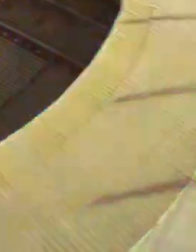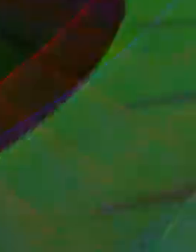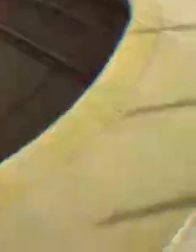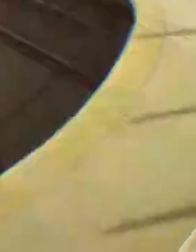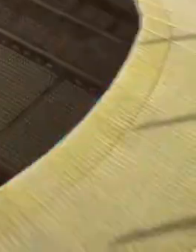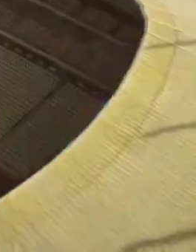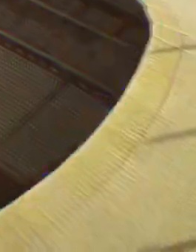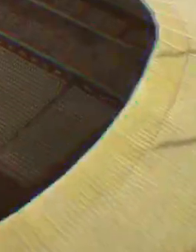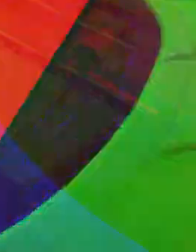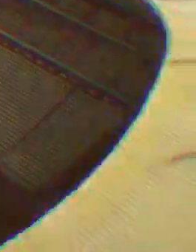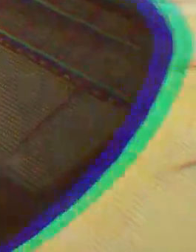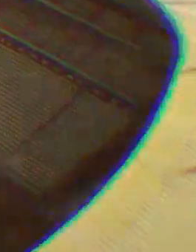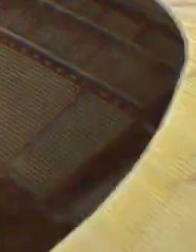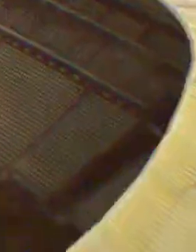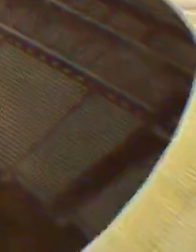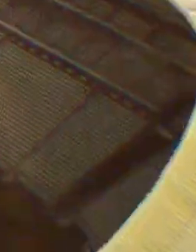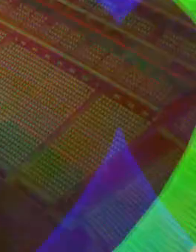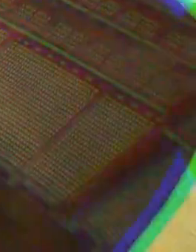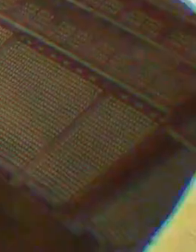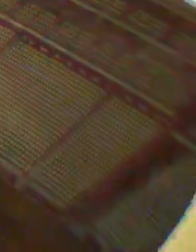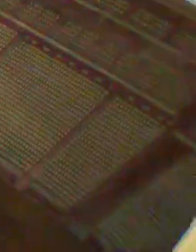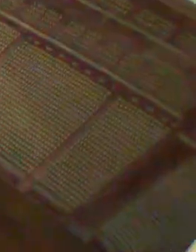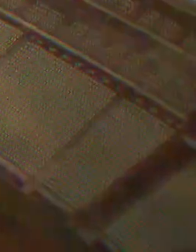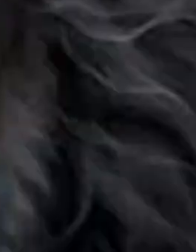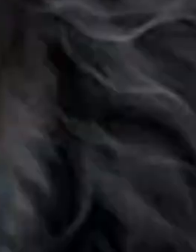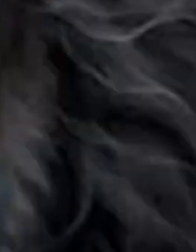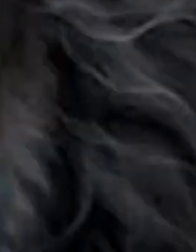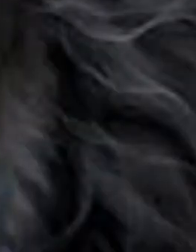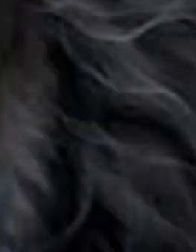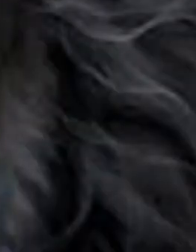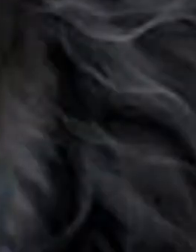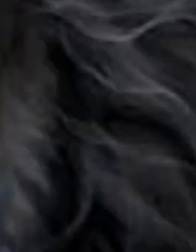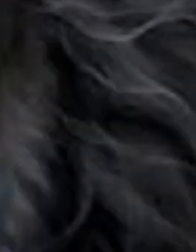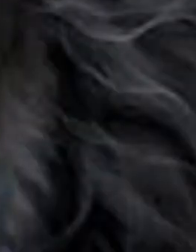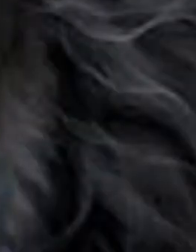sino de notificação para não perder as últimas novidades do Leão.